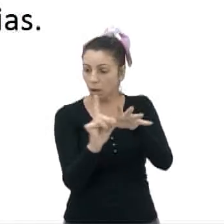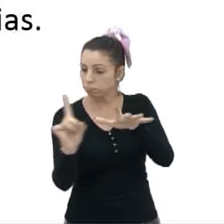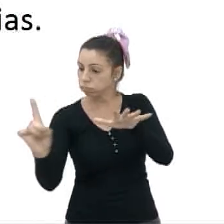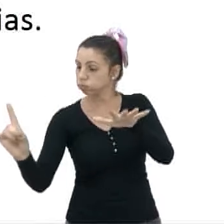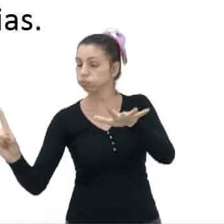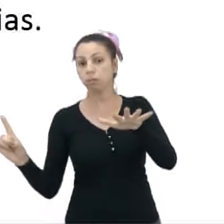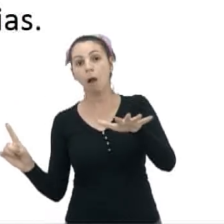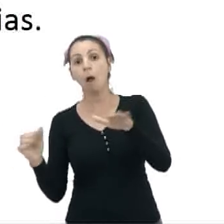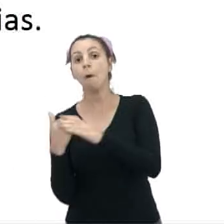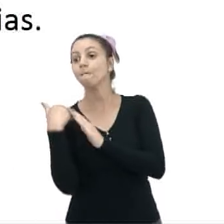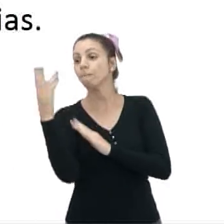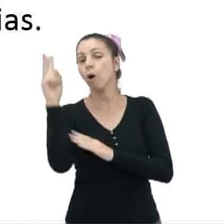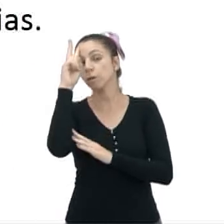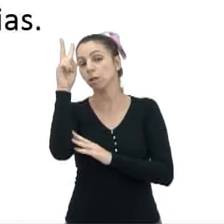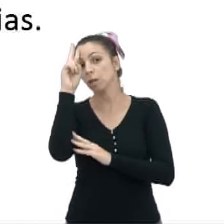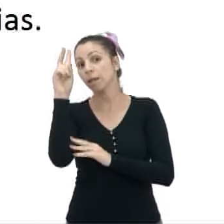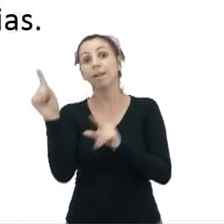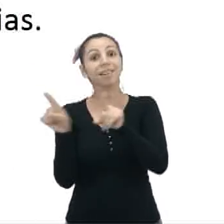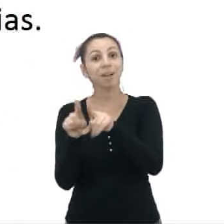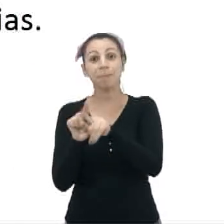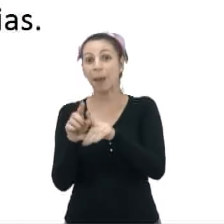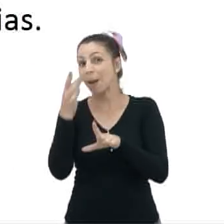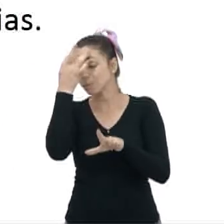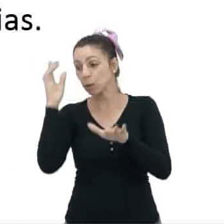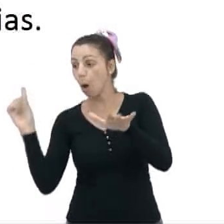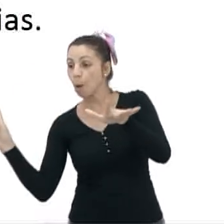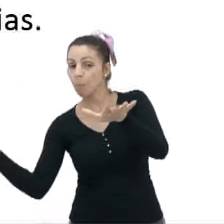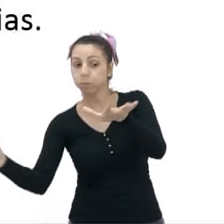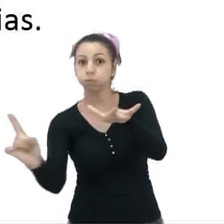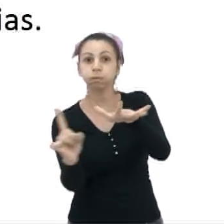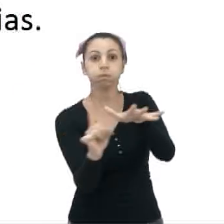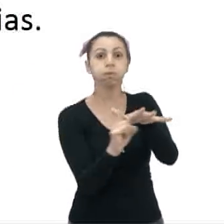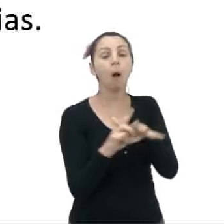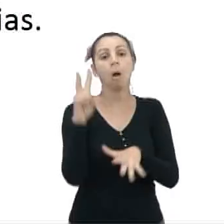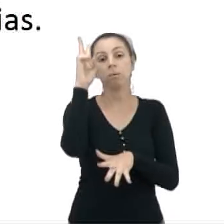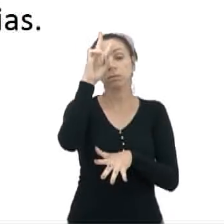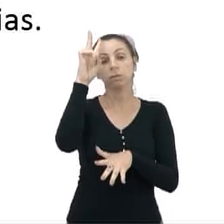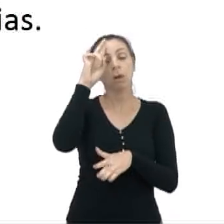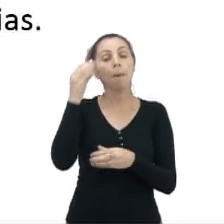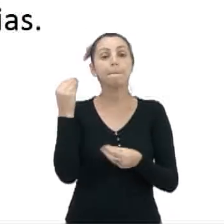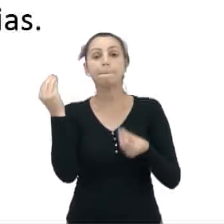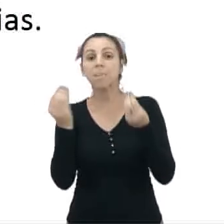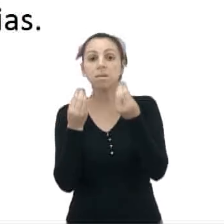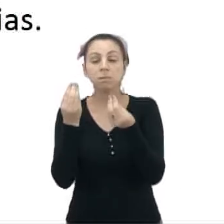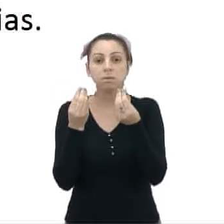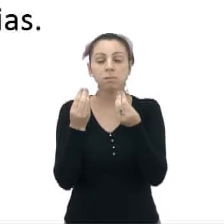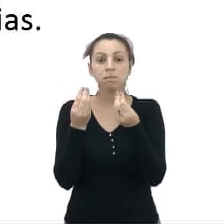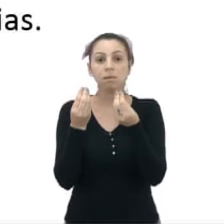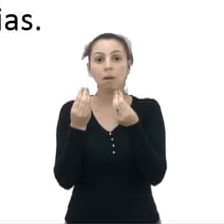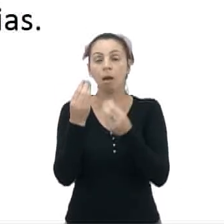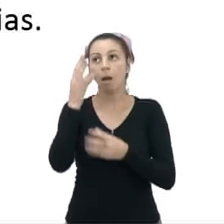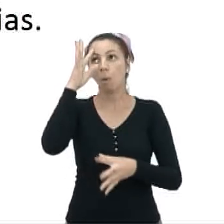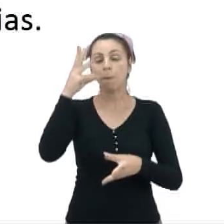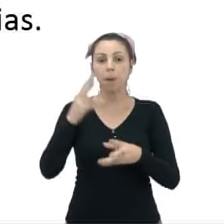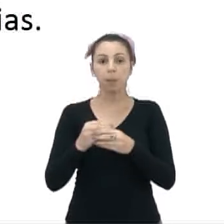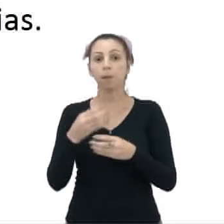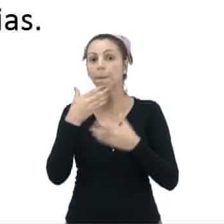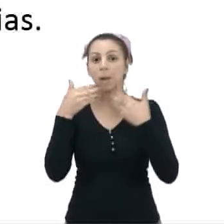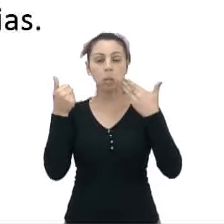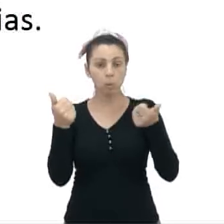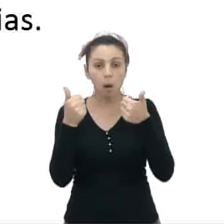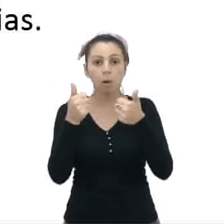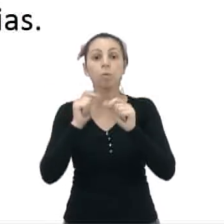história e aqueles que estão dentro da história. Então a gente tem que entender melhor a participação de todos os indivíduos no processo